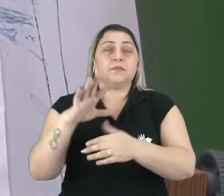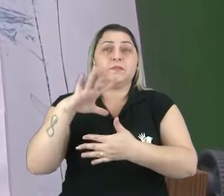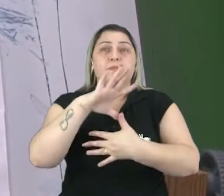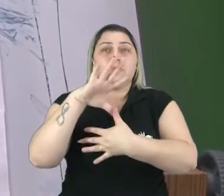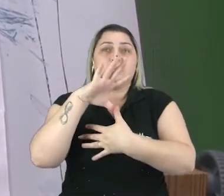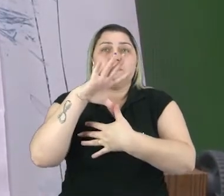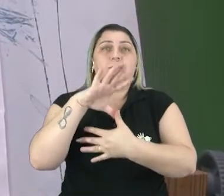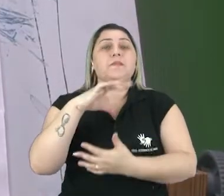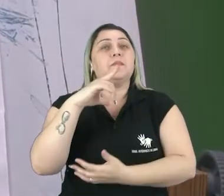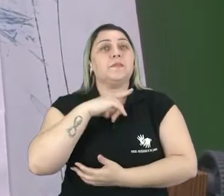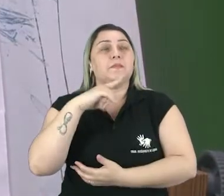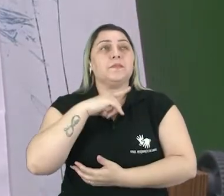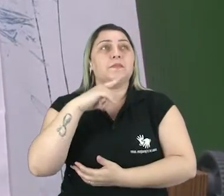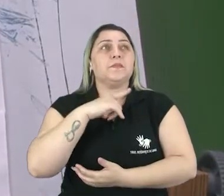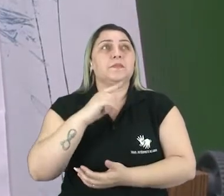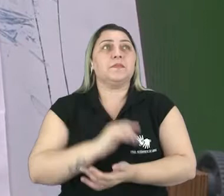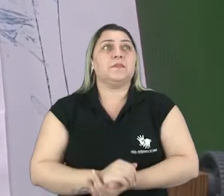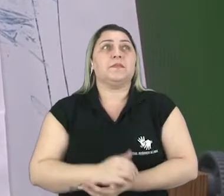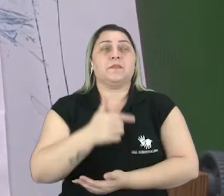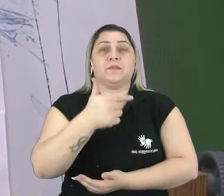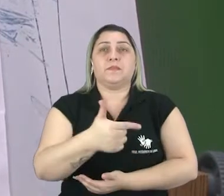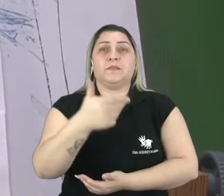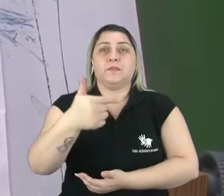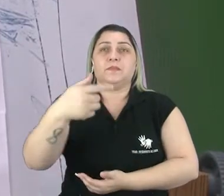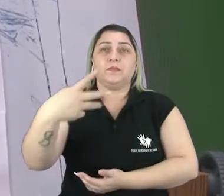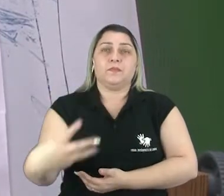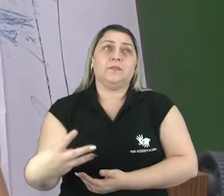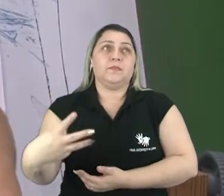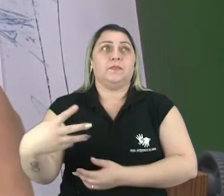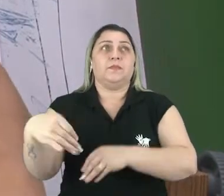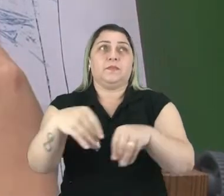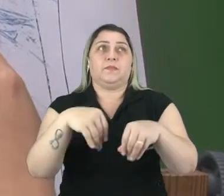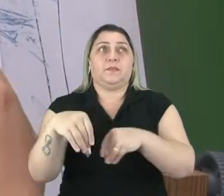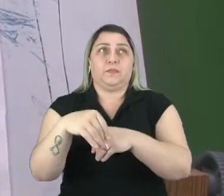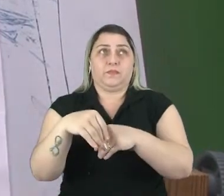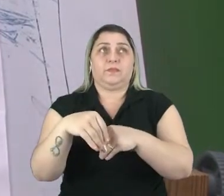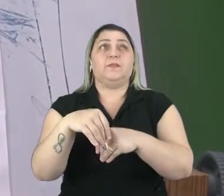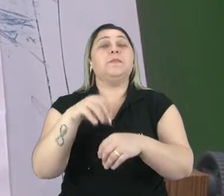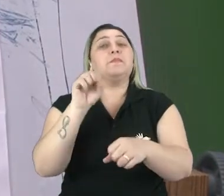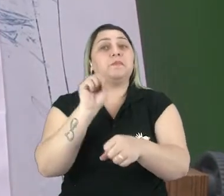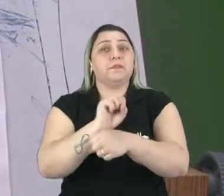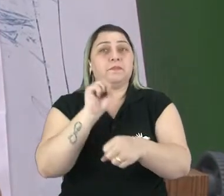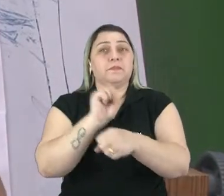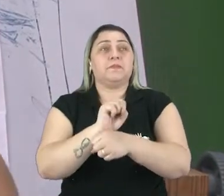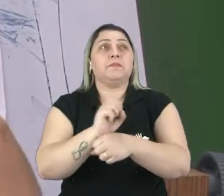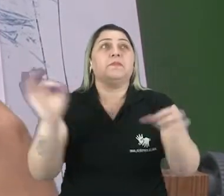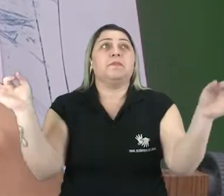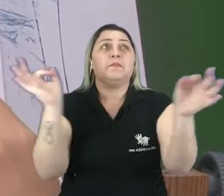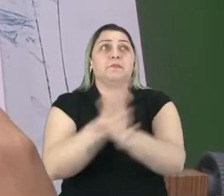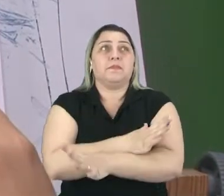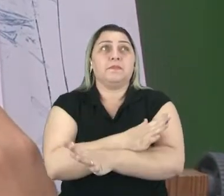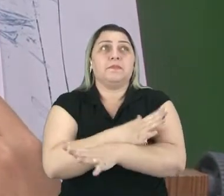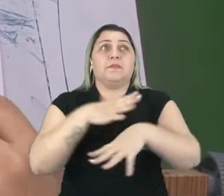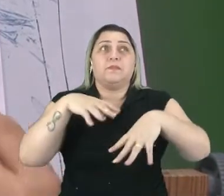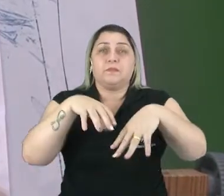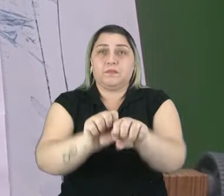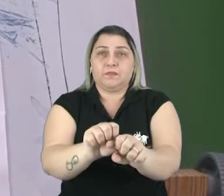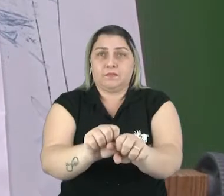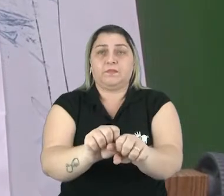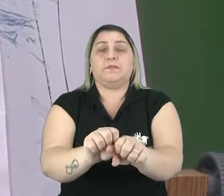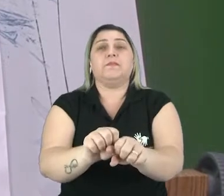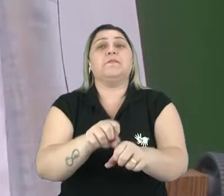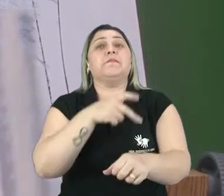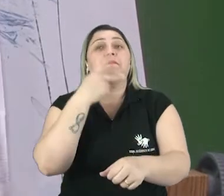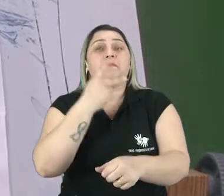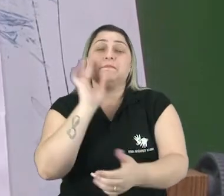tá? Então, tem 223 terras indígenas aguardam conclusão do seu processo de demarcatório, né? Para dizer